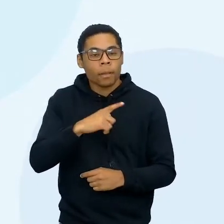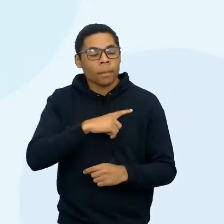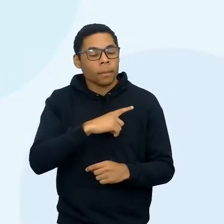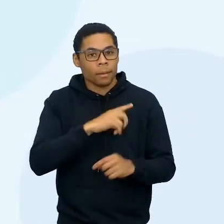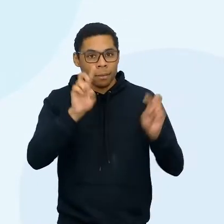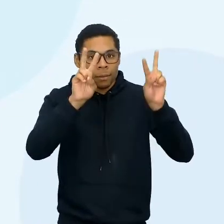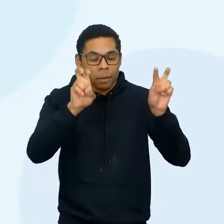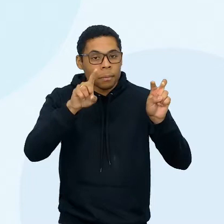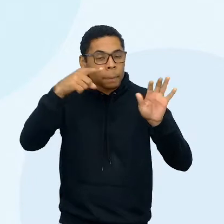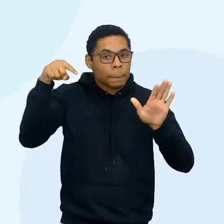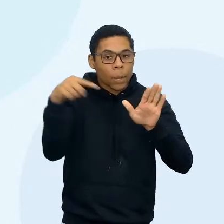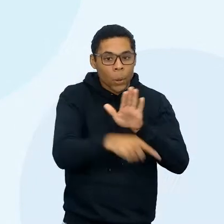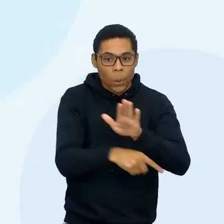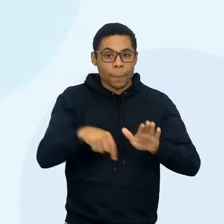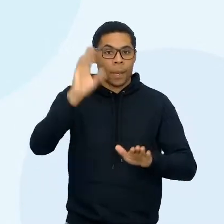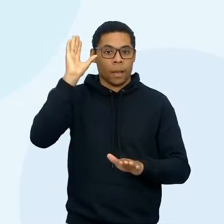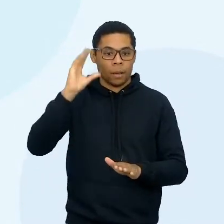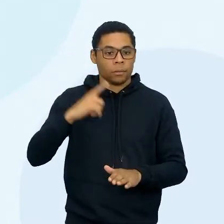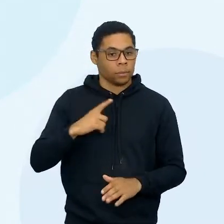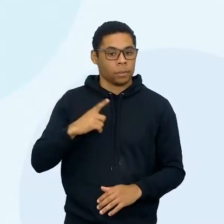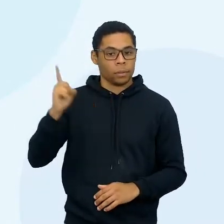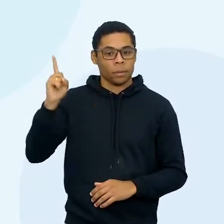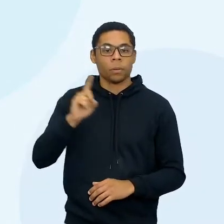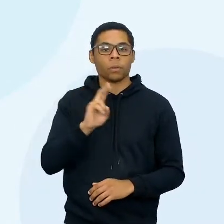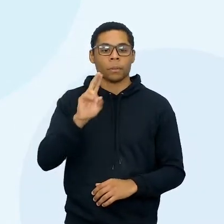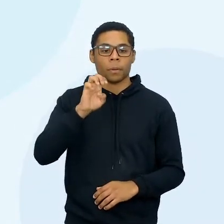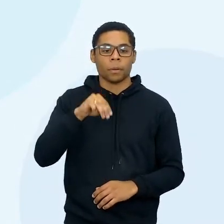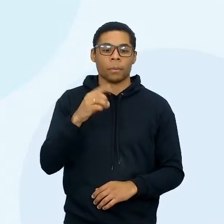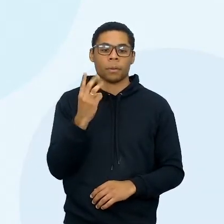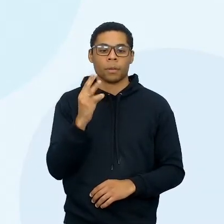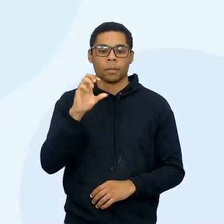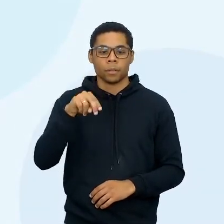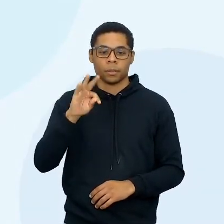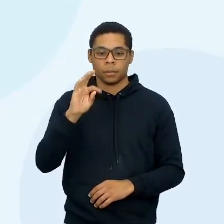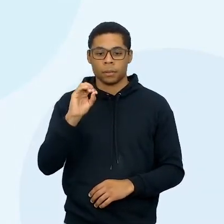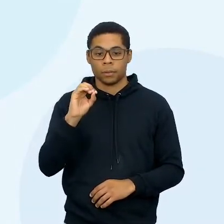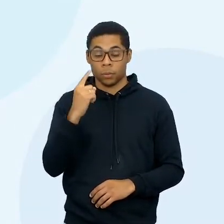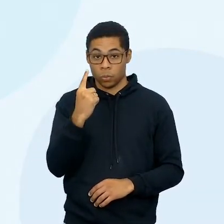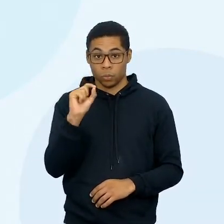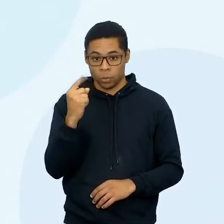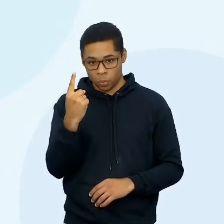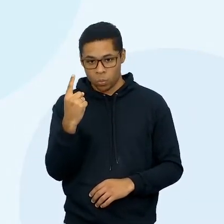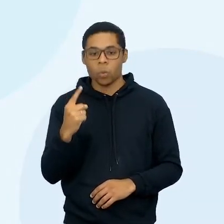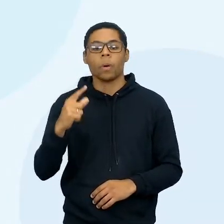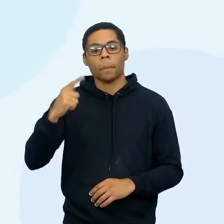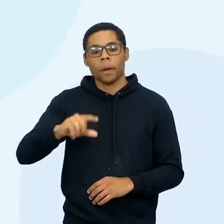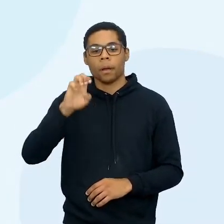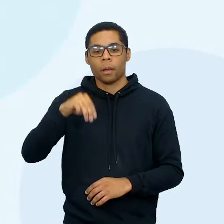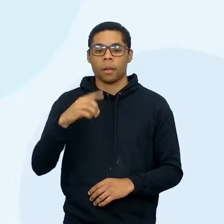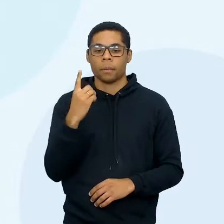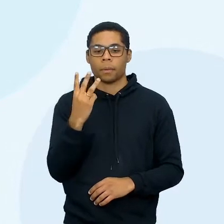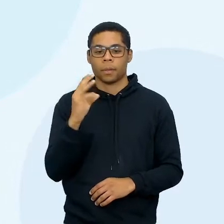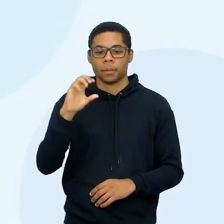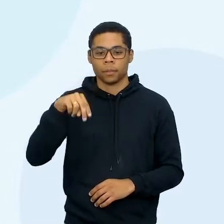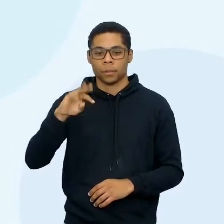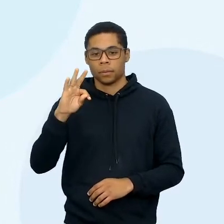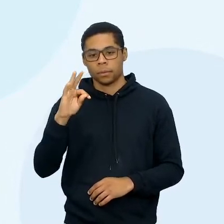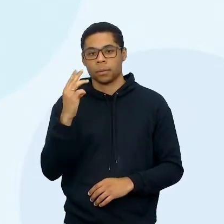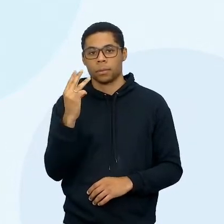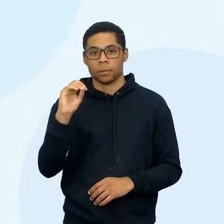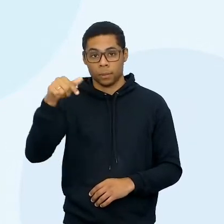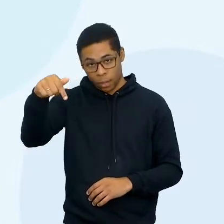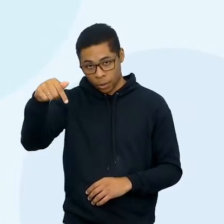à formação geral básica EM13CNT 101, e 307.